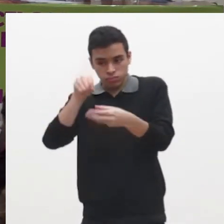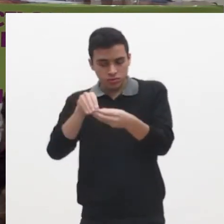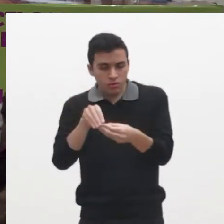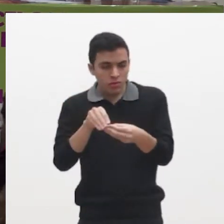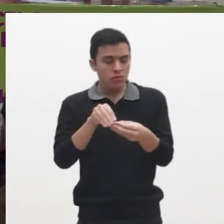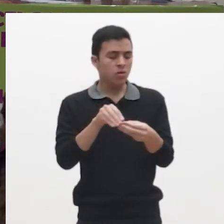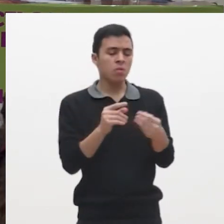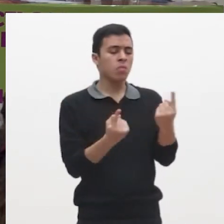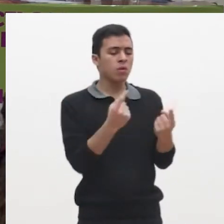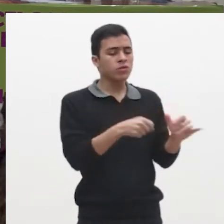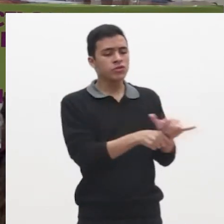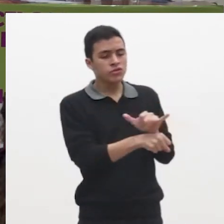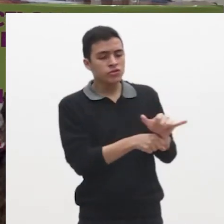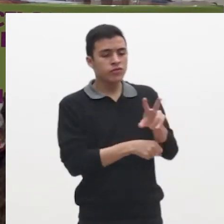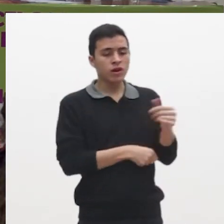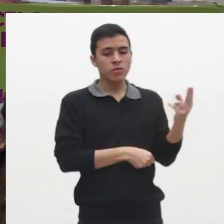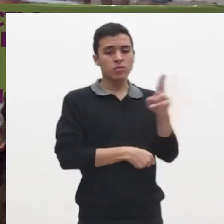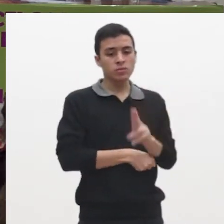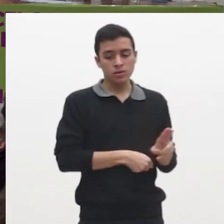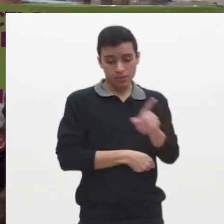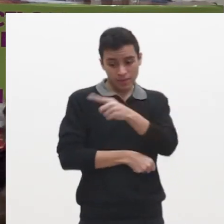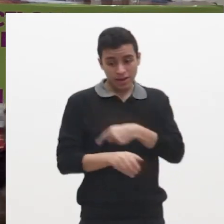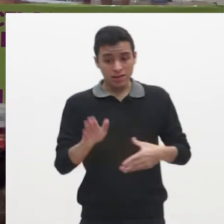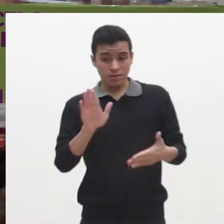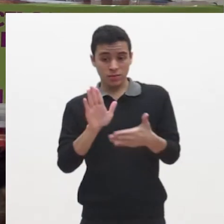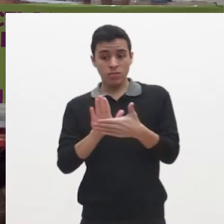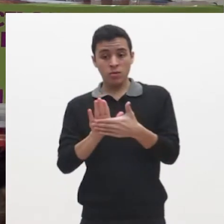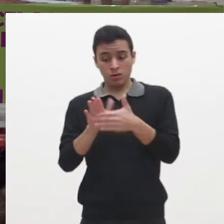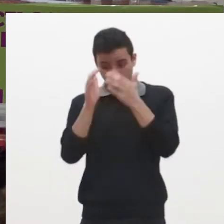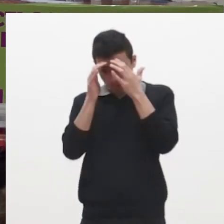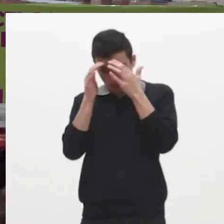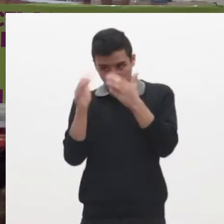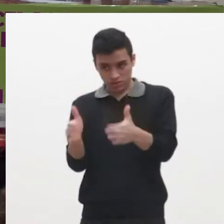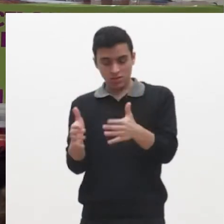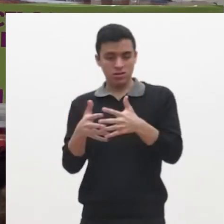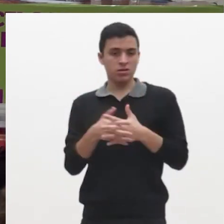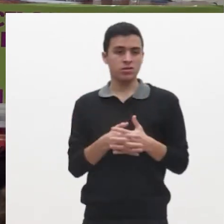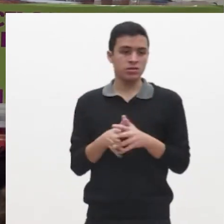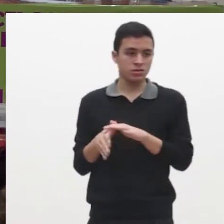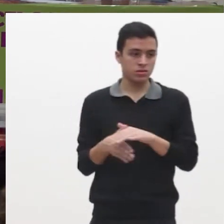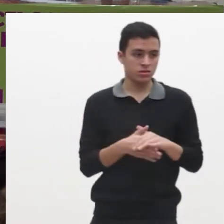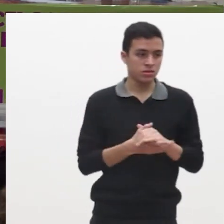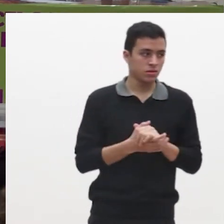qual mecanismo você utilizaria para que a mesma fosse cumprida?